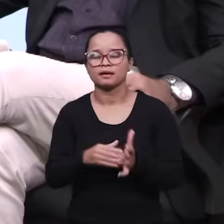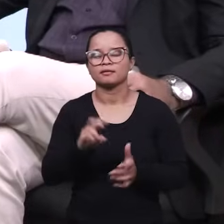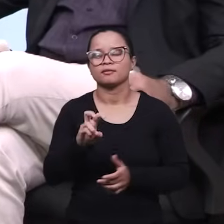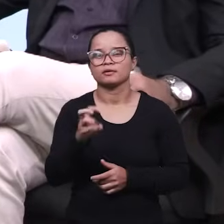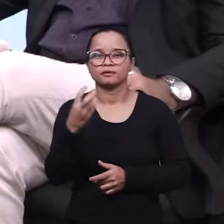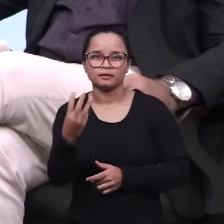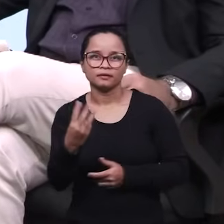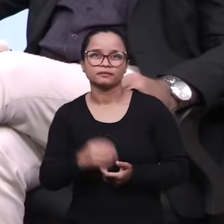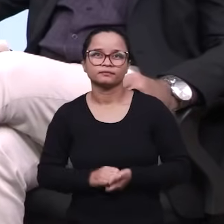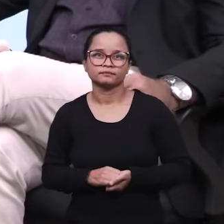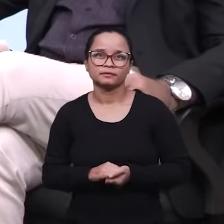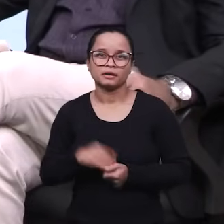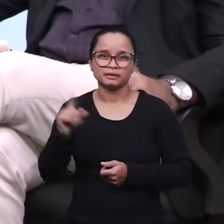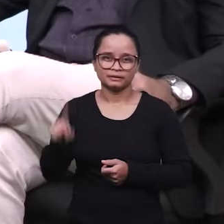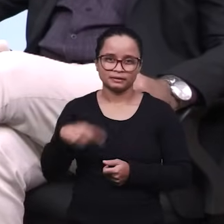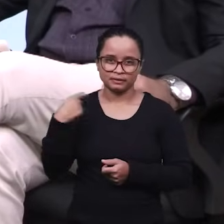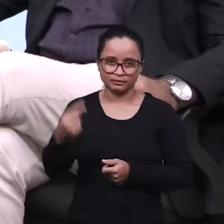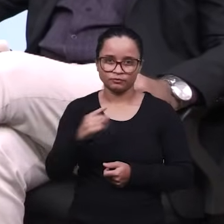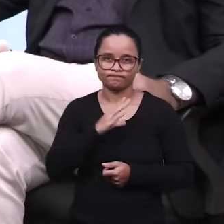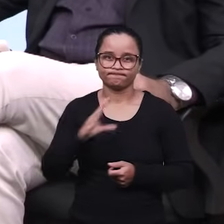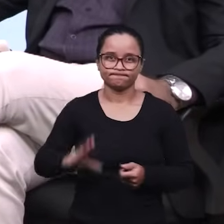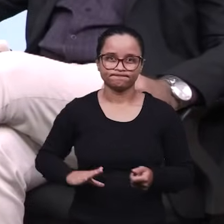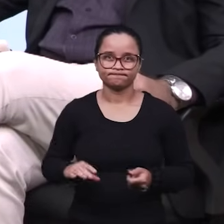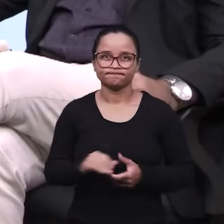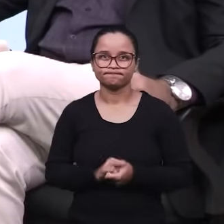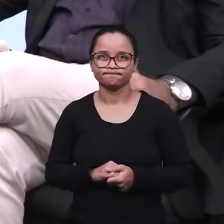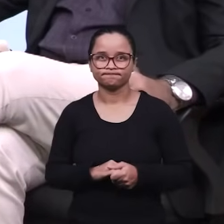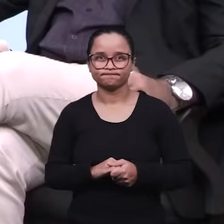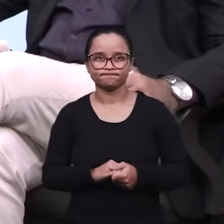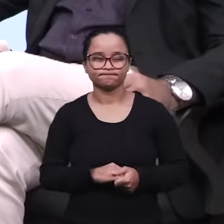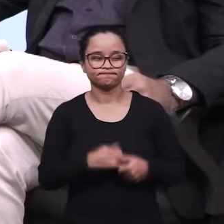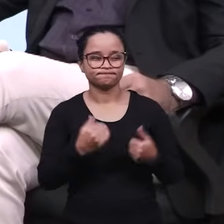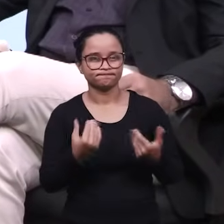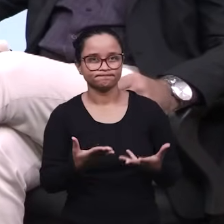53 depois de Cristo. Pastor Antônio Carlos.